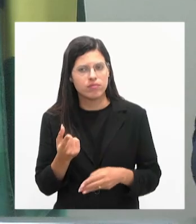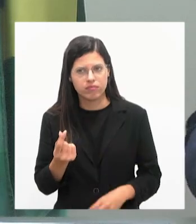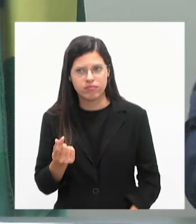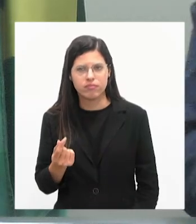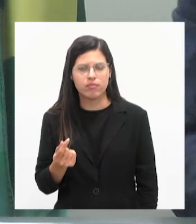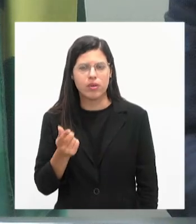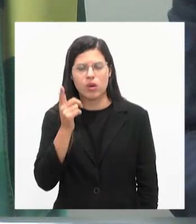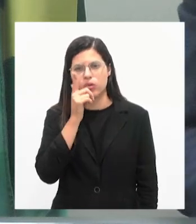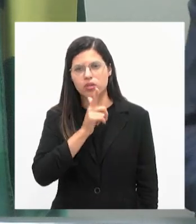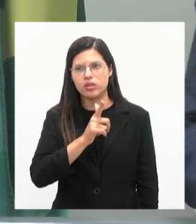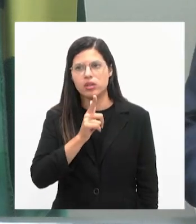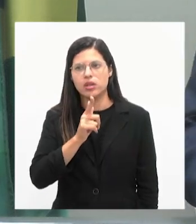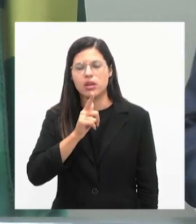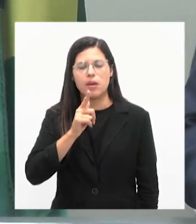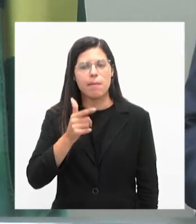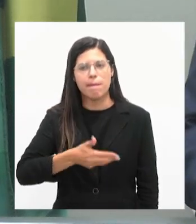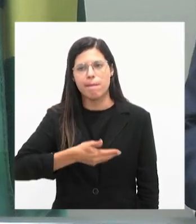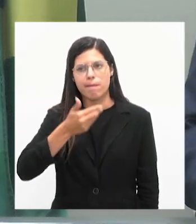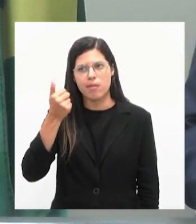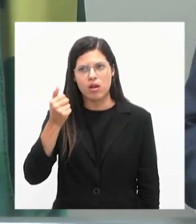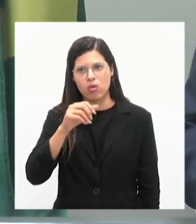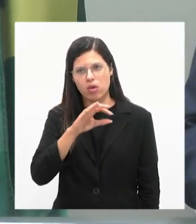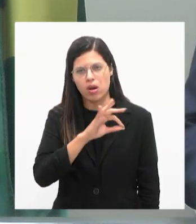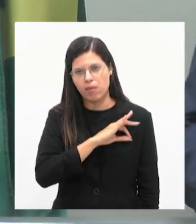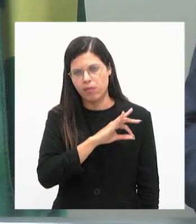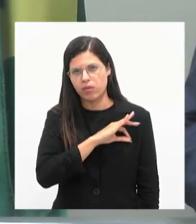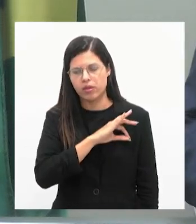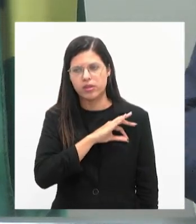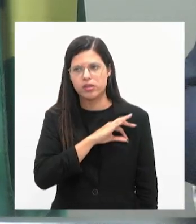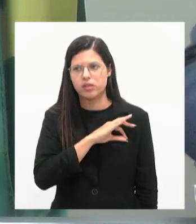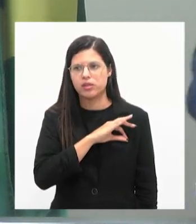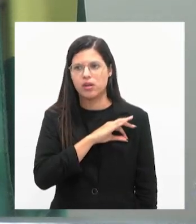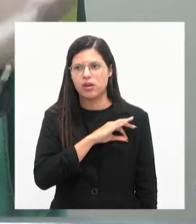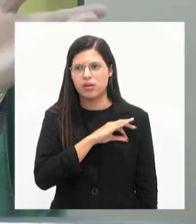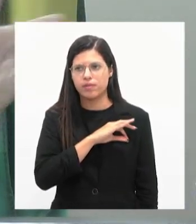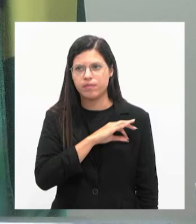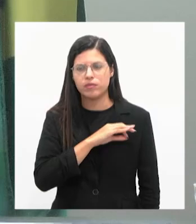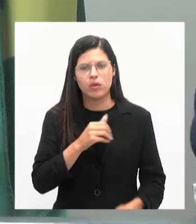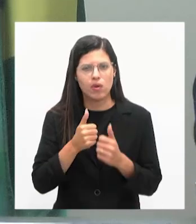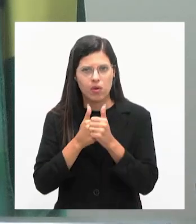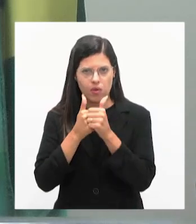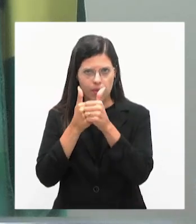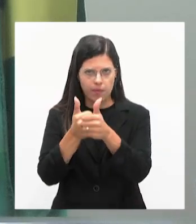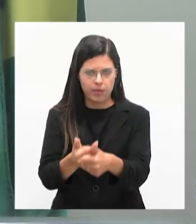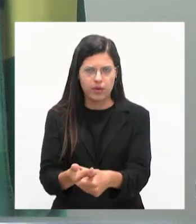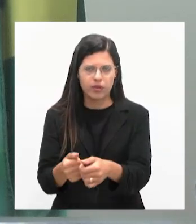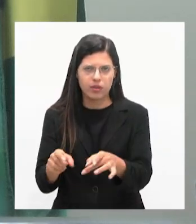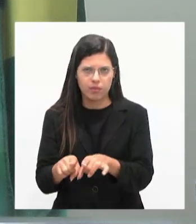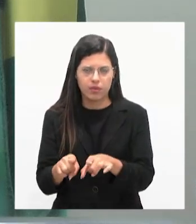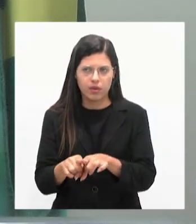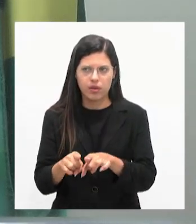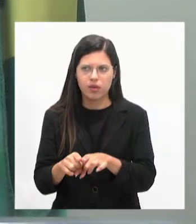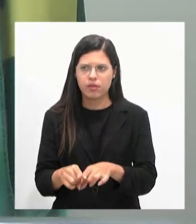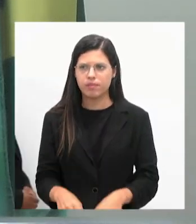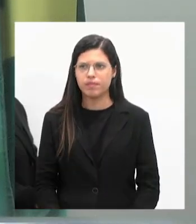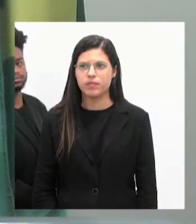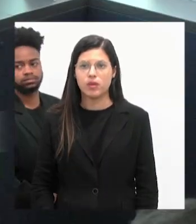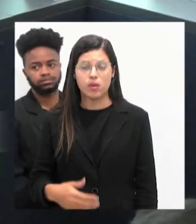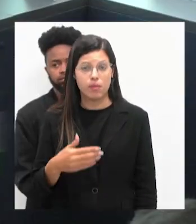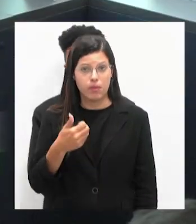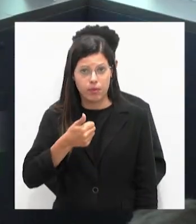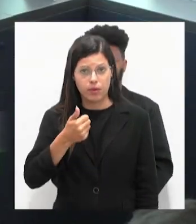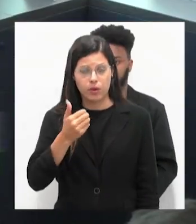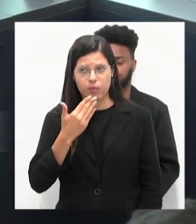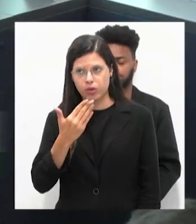vez mais melhorar as condições da polícia. Então, eu acompanho Vossa Excelência. Então, assim, meu primeiro encaminhamento, deputado Paubel, é no